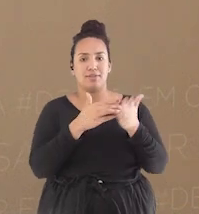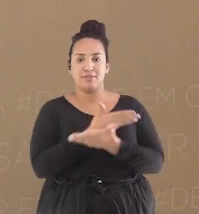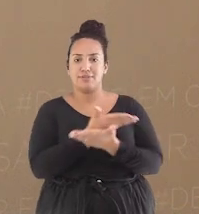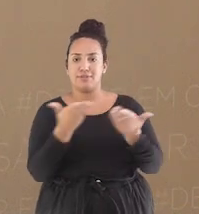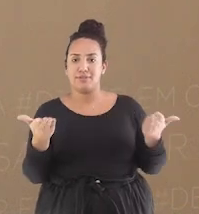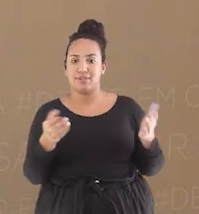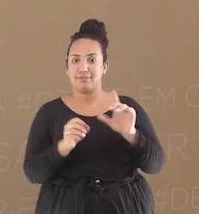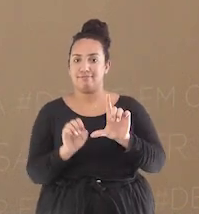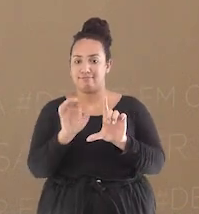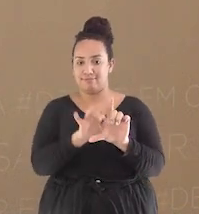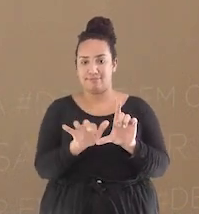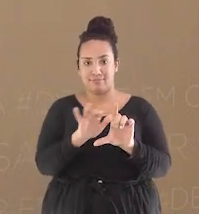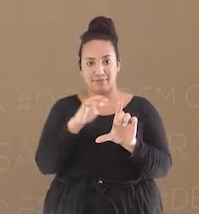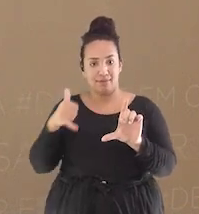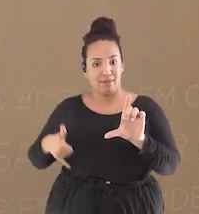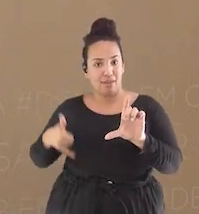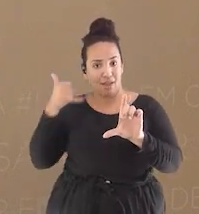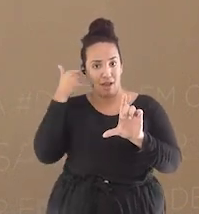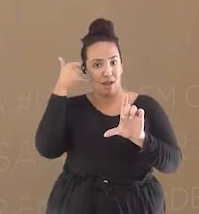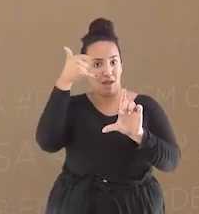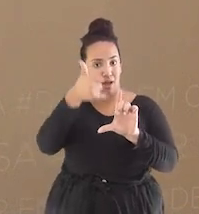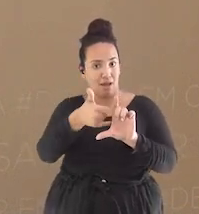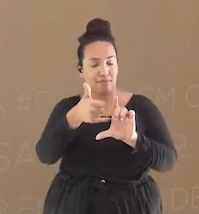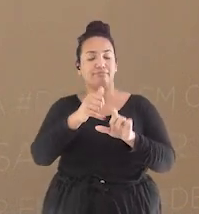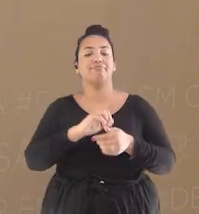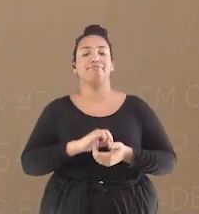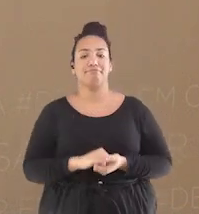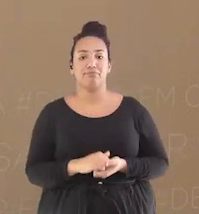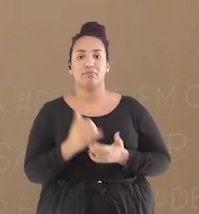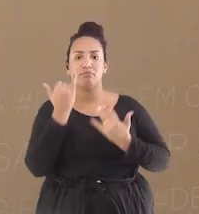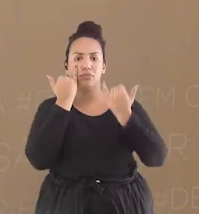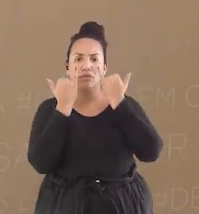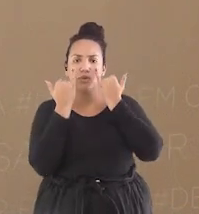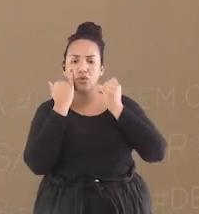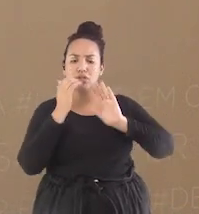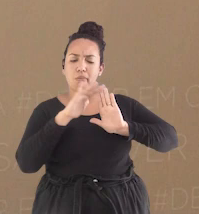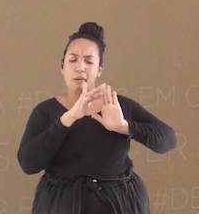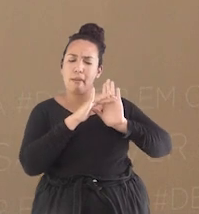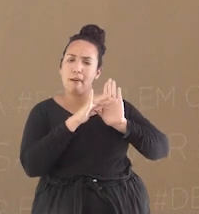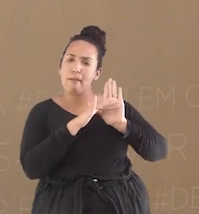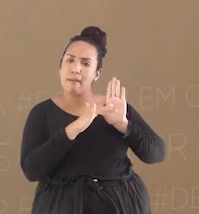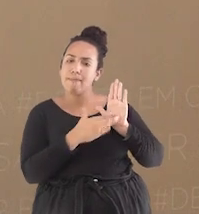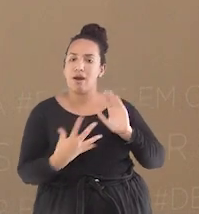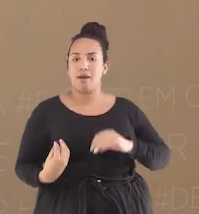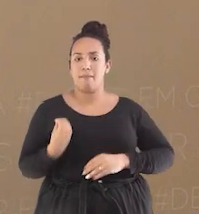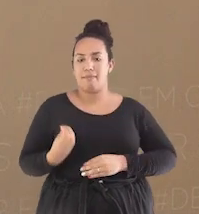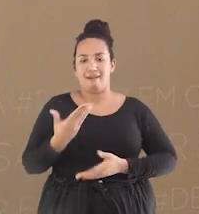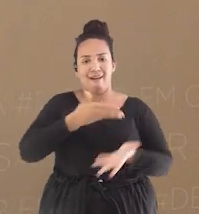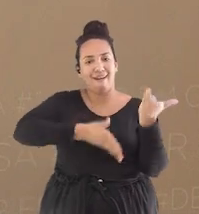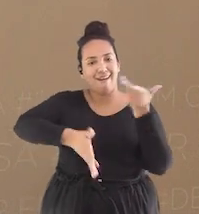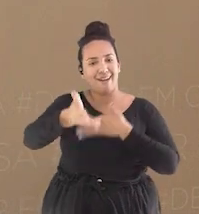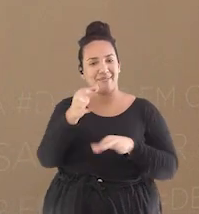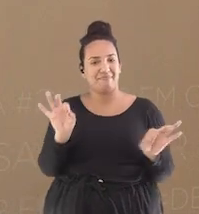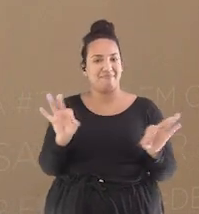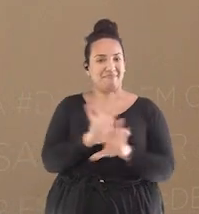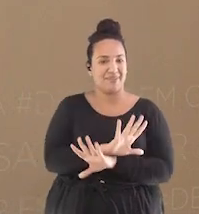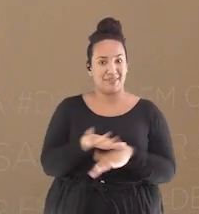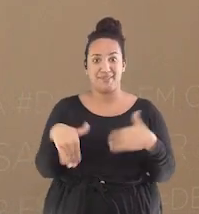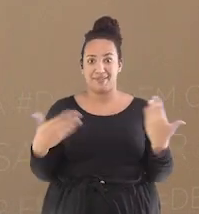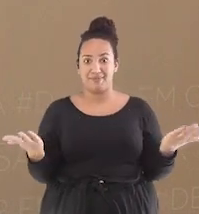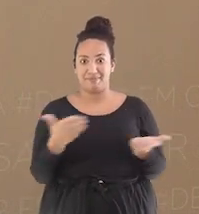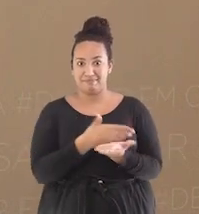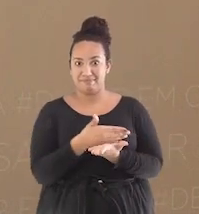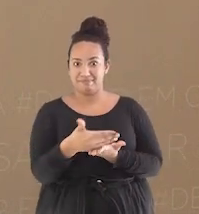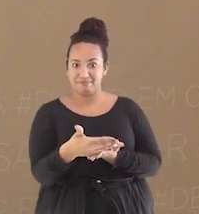que aparece aí na tela. É só apontar a câmera do celular, preencher o formulário e registrar suas participações. Agora sim,